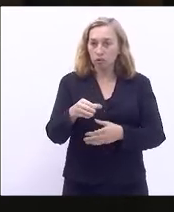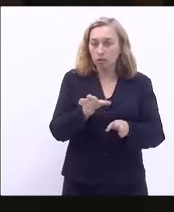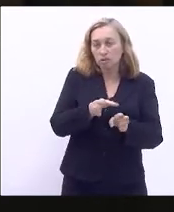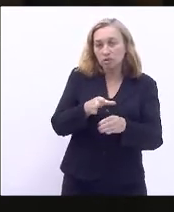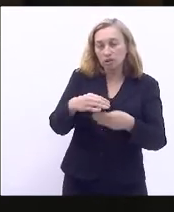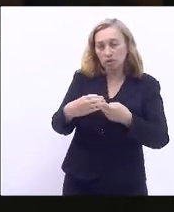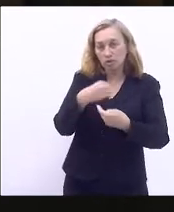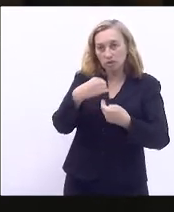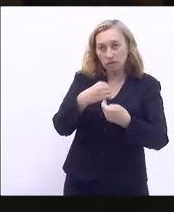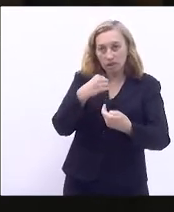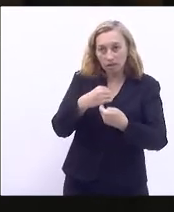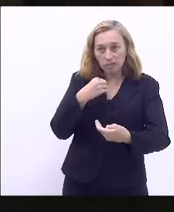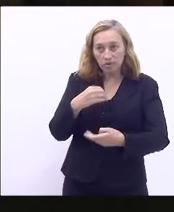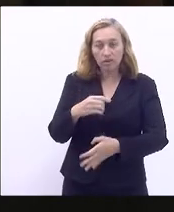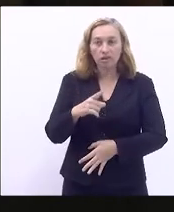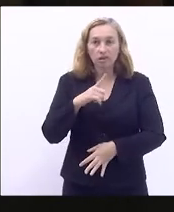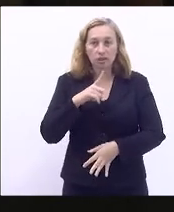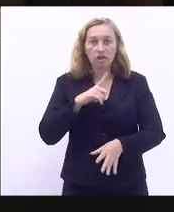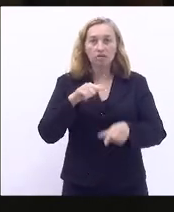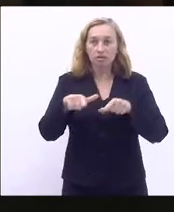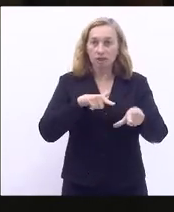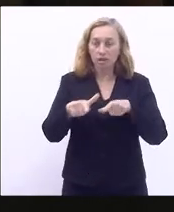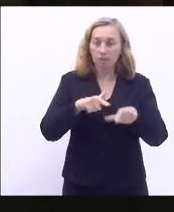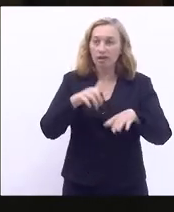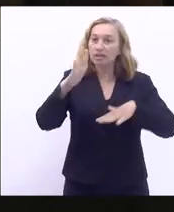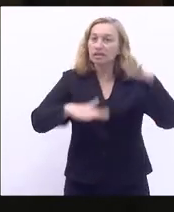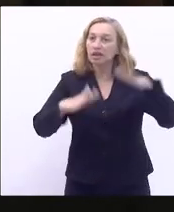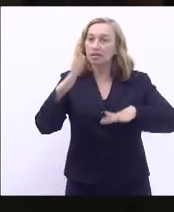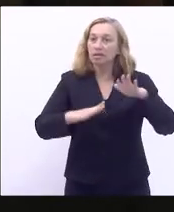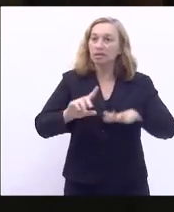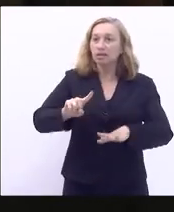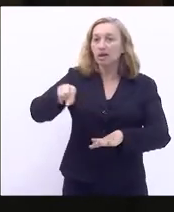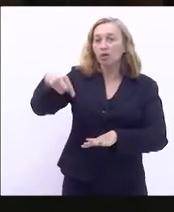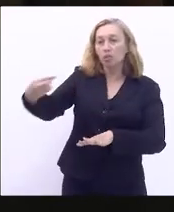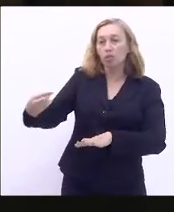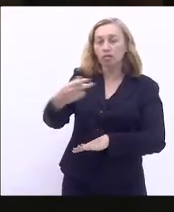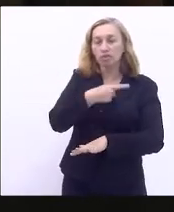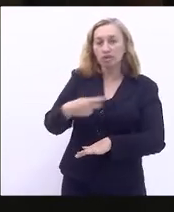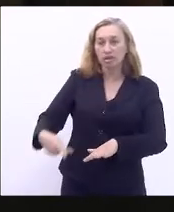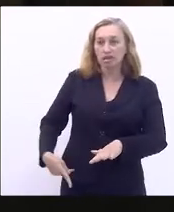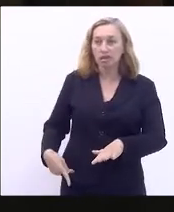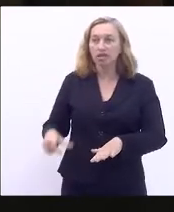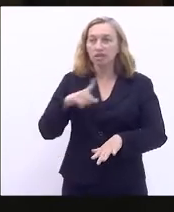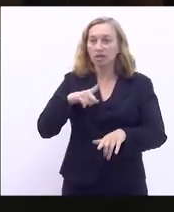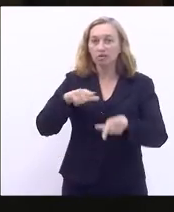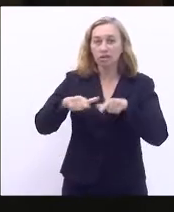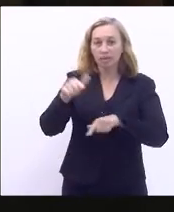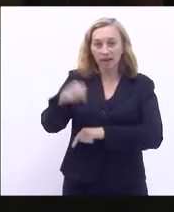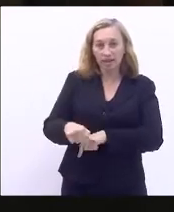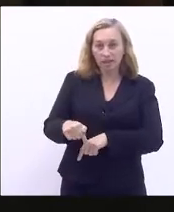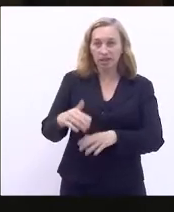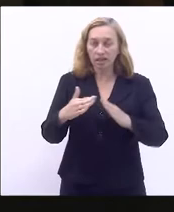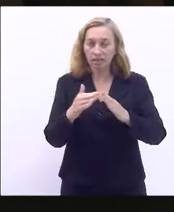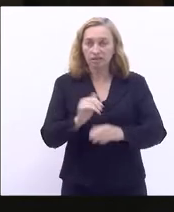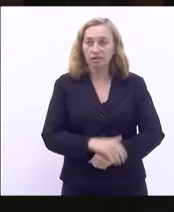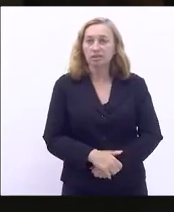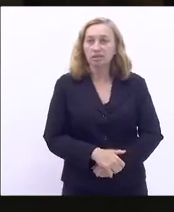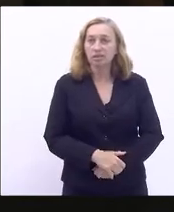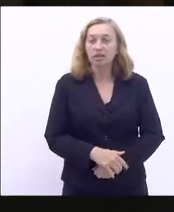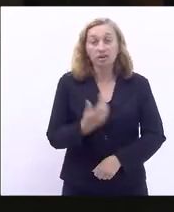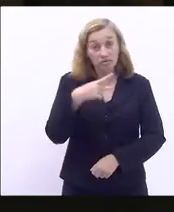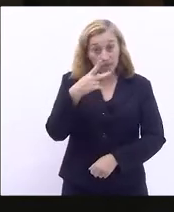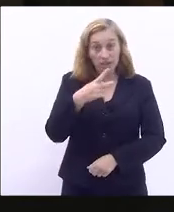um mandato, independente de quem será o próximo presidente, ele tem um mandato aqui, Alexandre. E ele